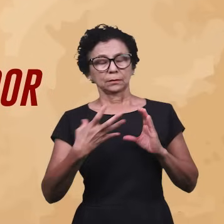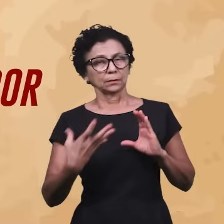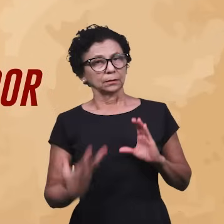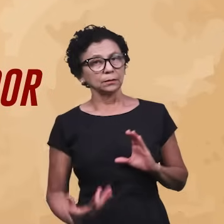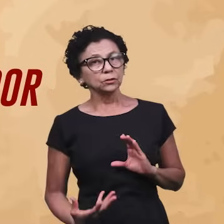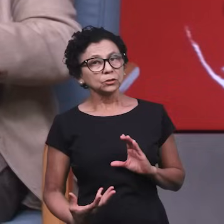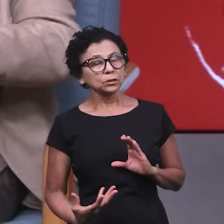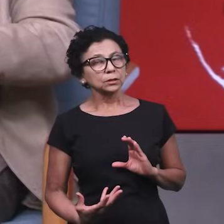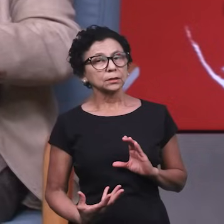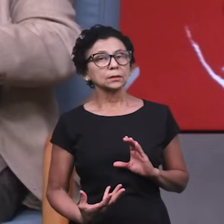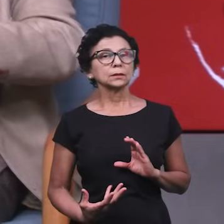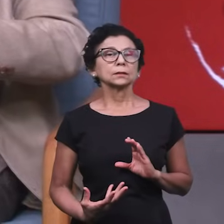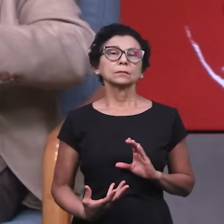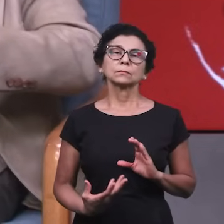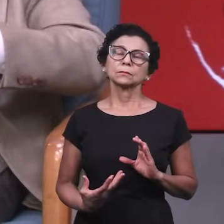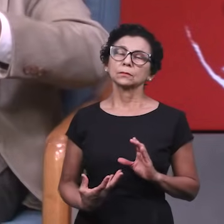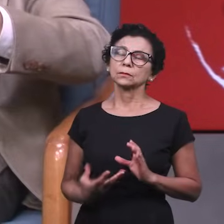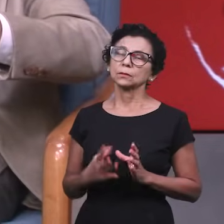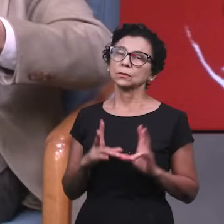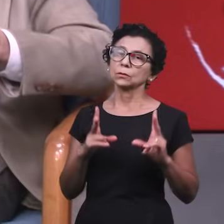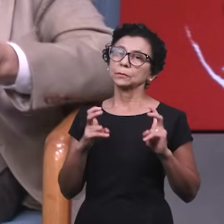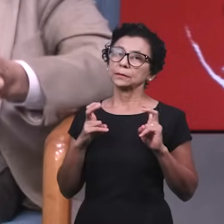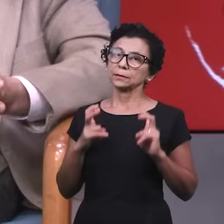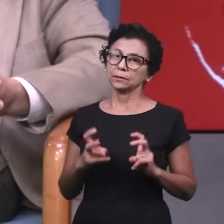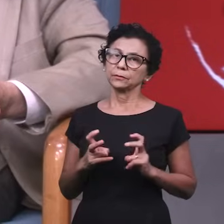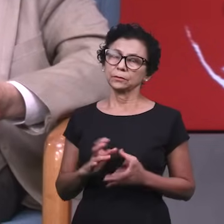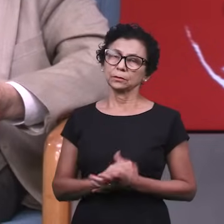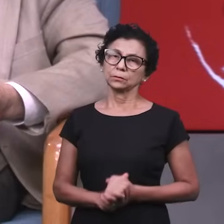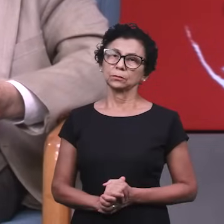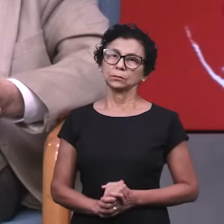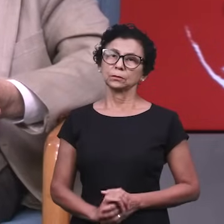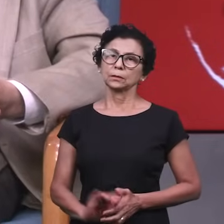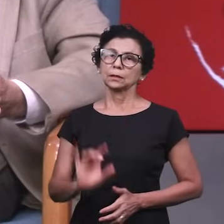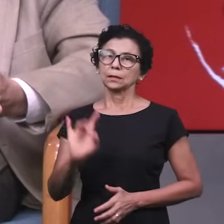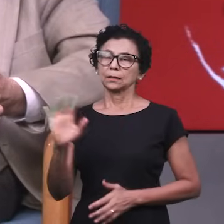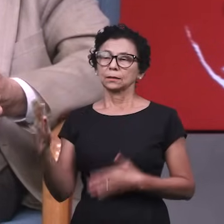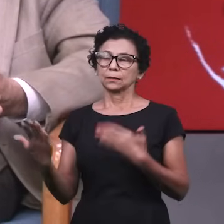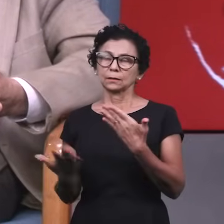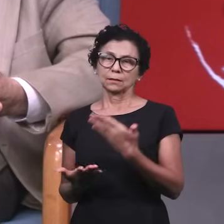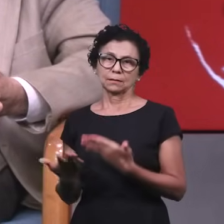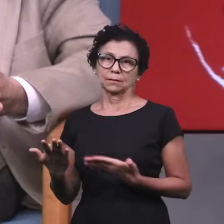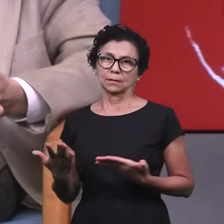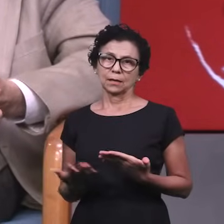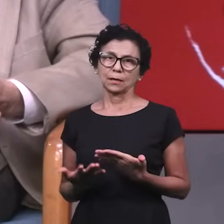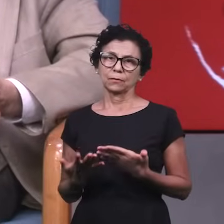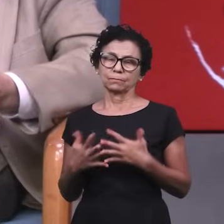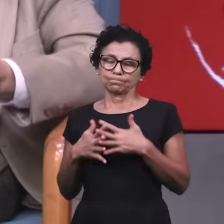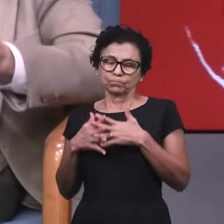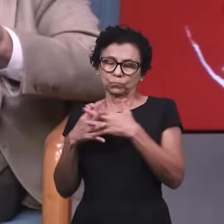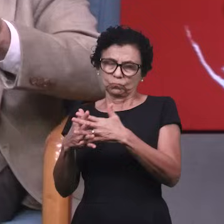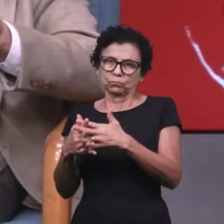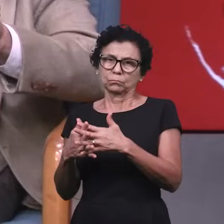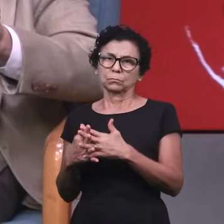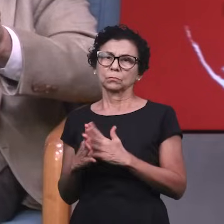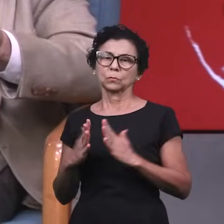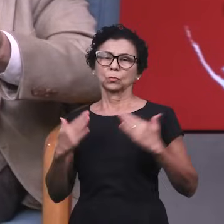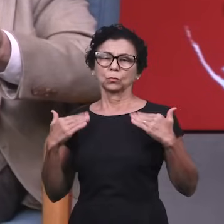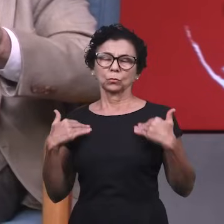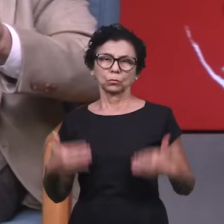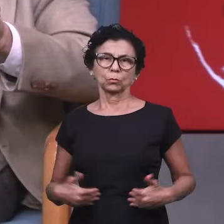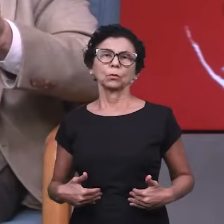vamos ver em cada servo que está integrado nesse trabalho como corpo. Então, nós vamos